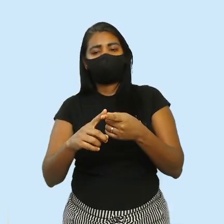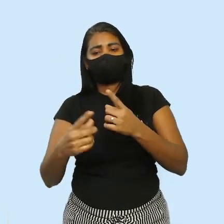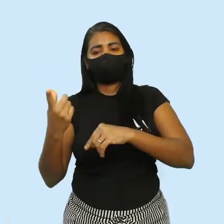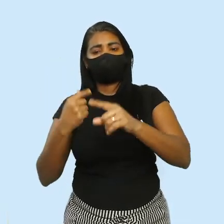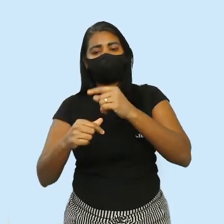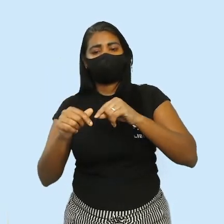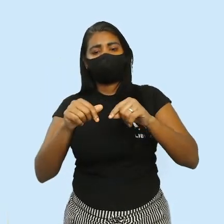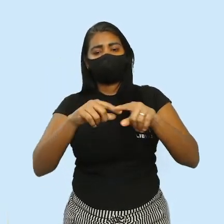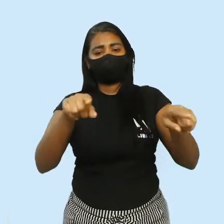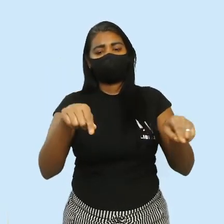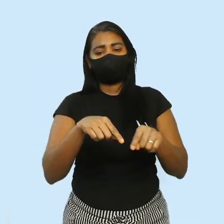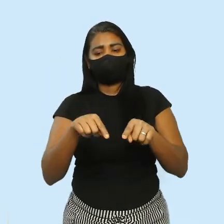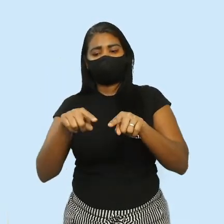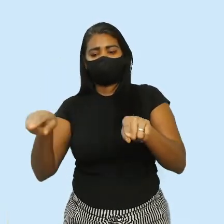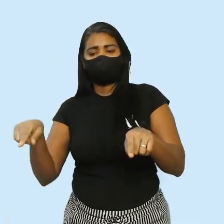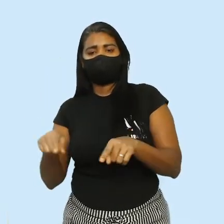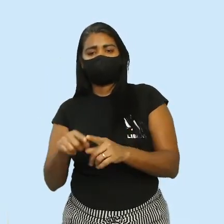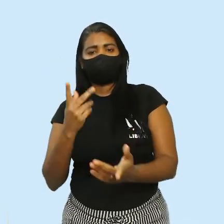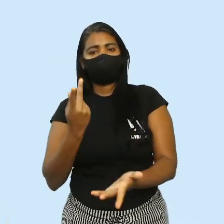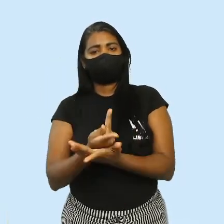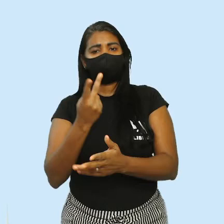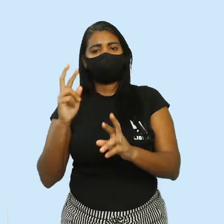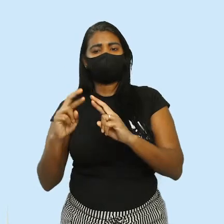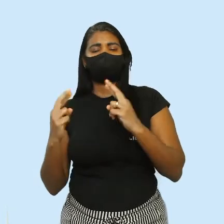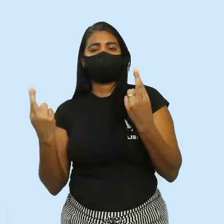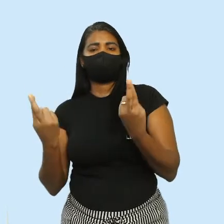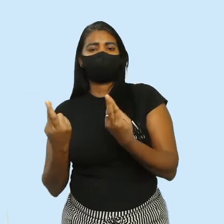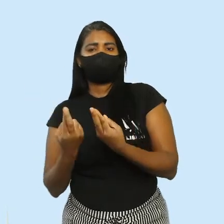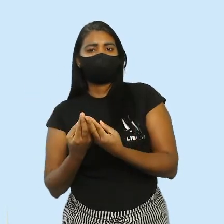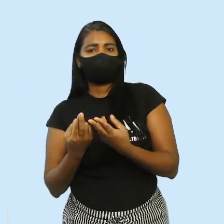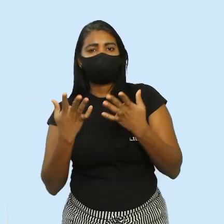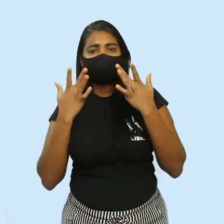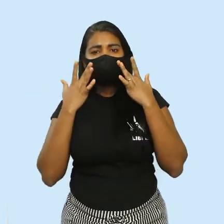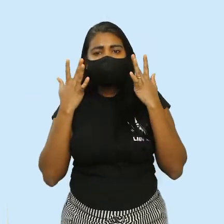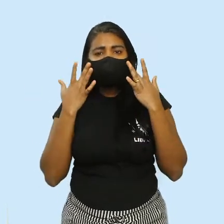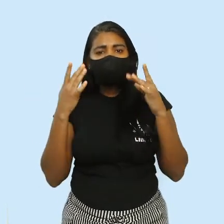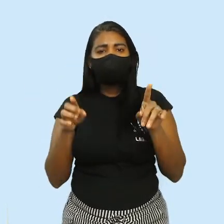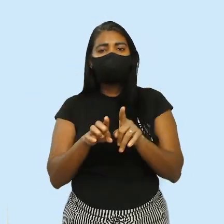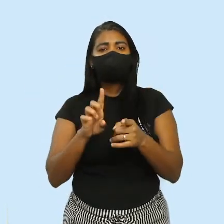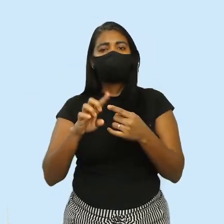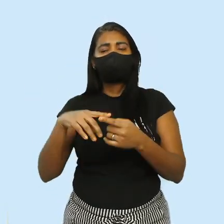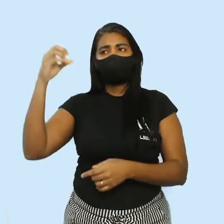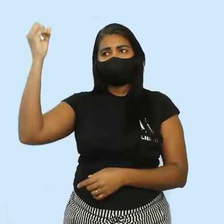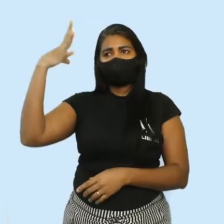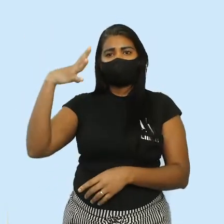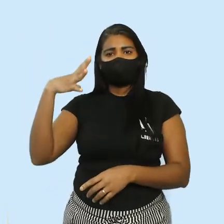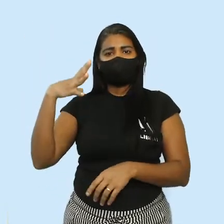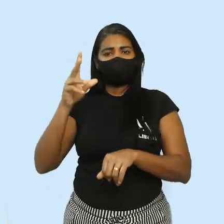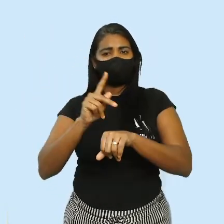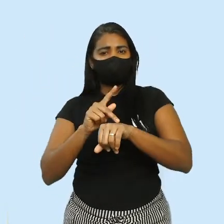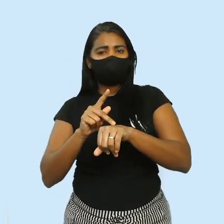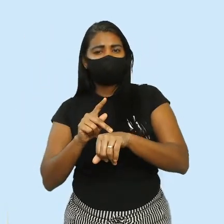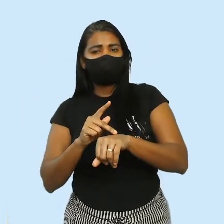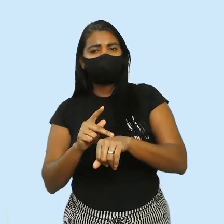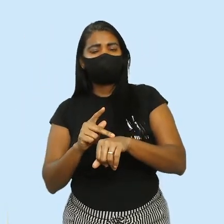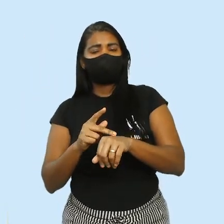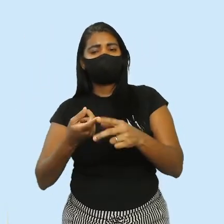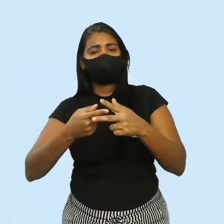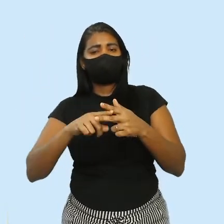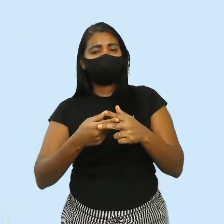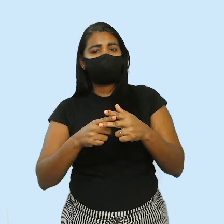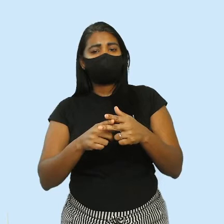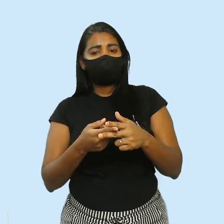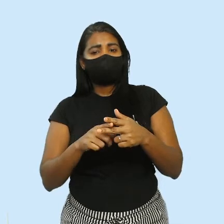as salas, né, onde acontecem as reuniões. Inclusive, esse Festival Luz Negra teve também oficinas